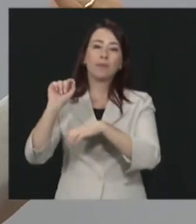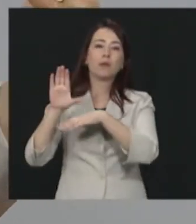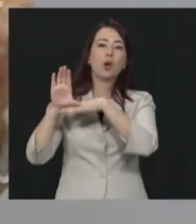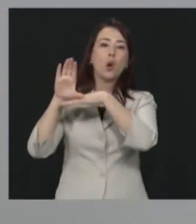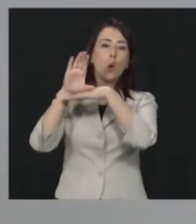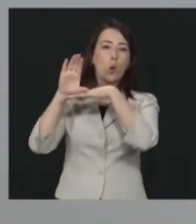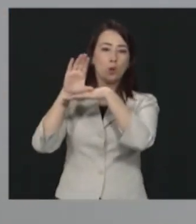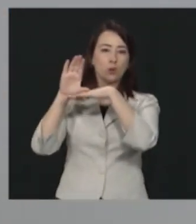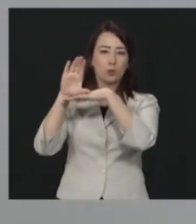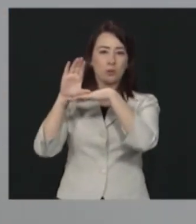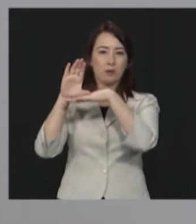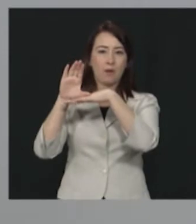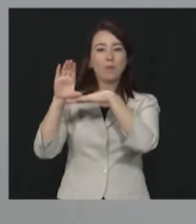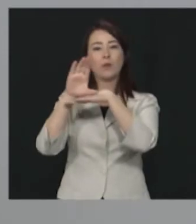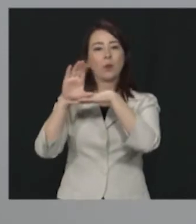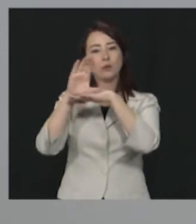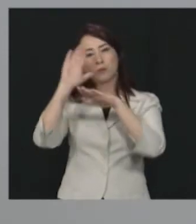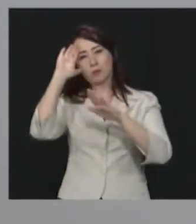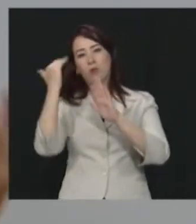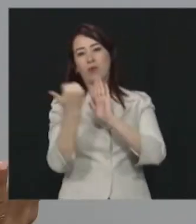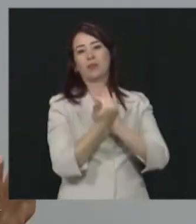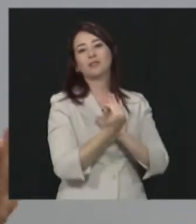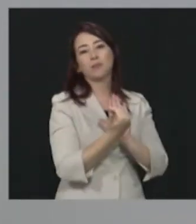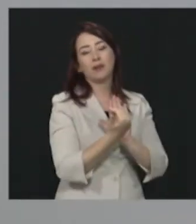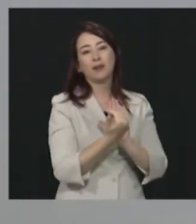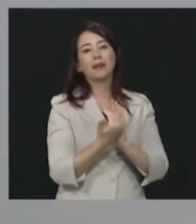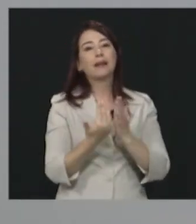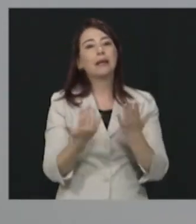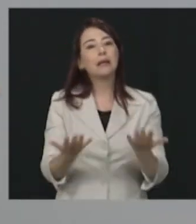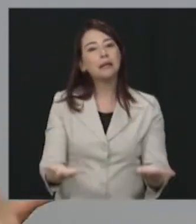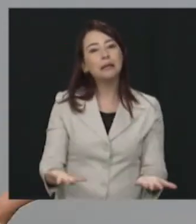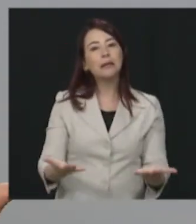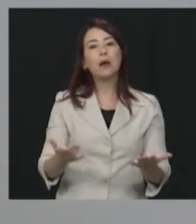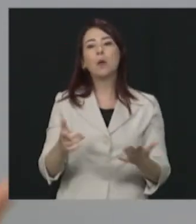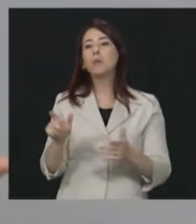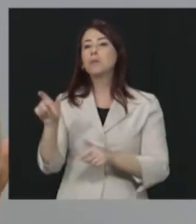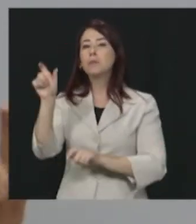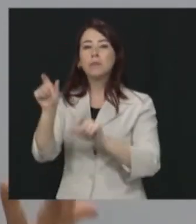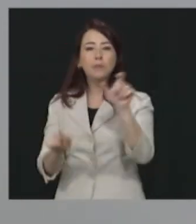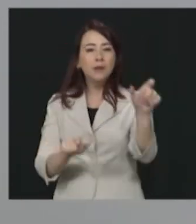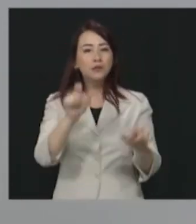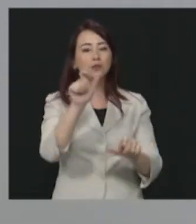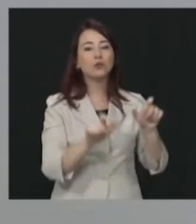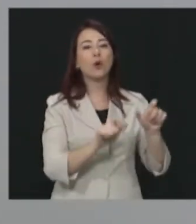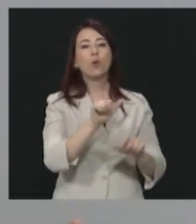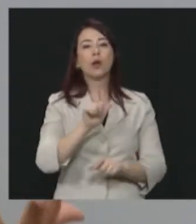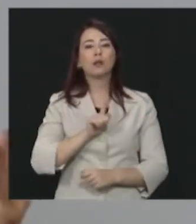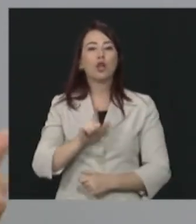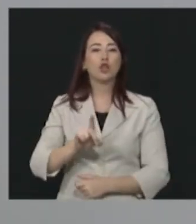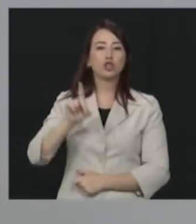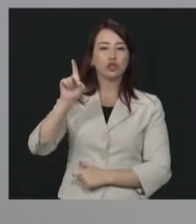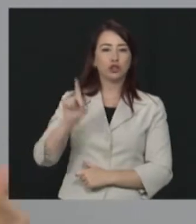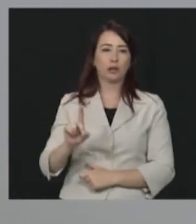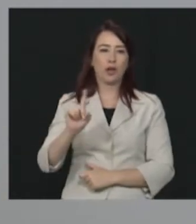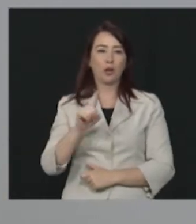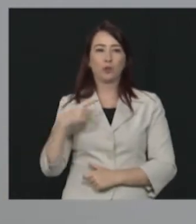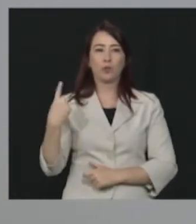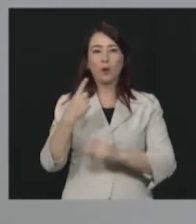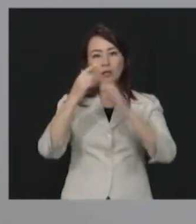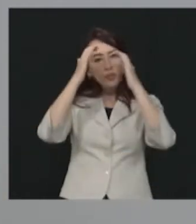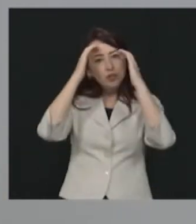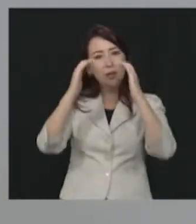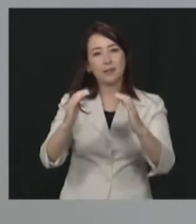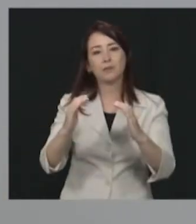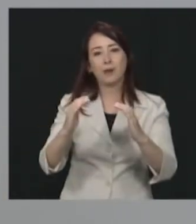pesa. Então, o direito do cidadão ser respeitado vale mais do